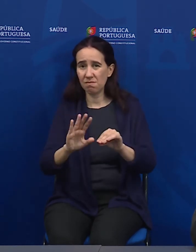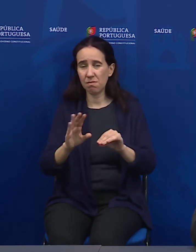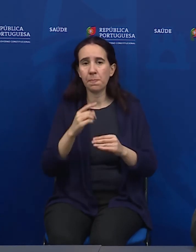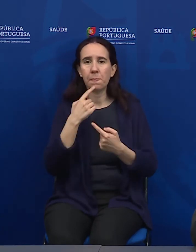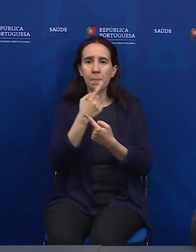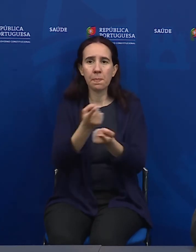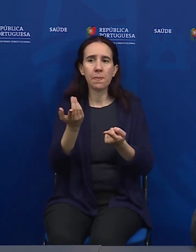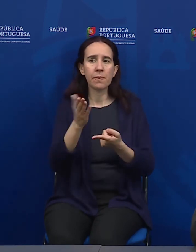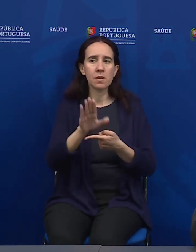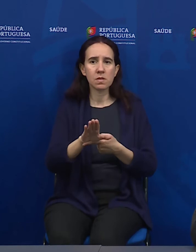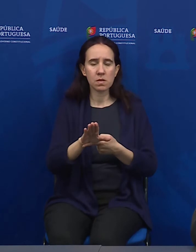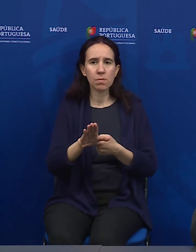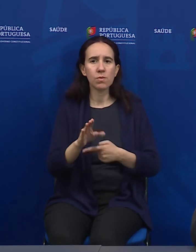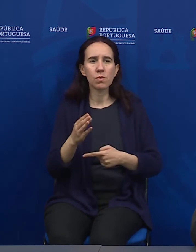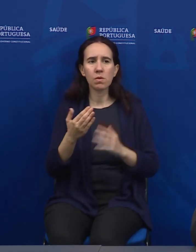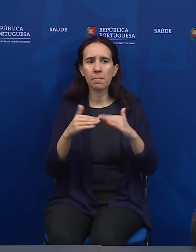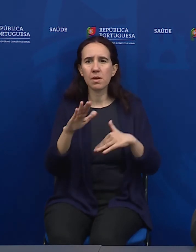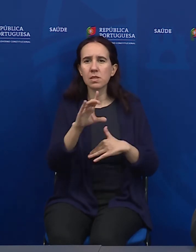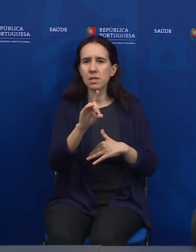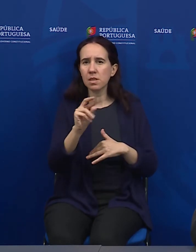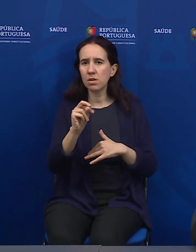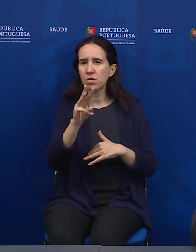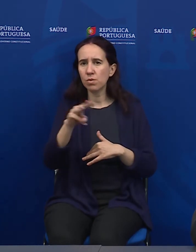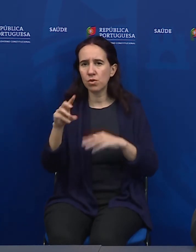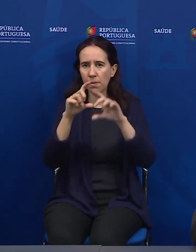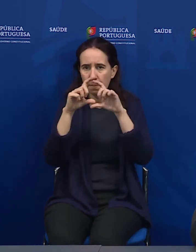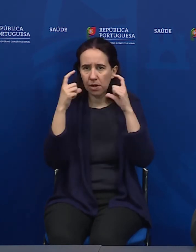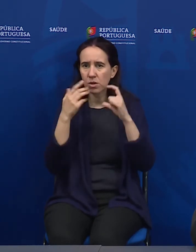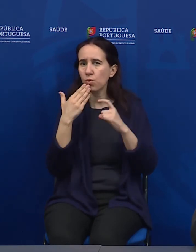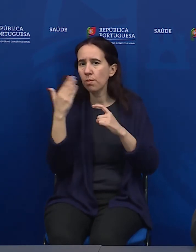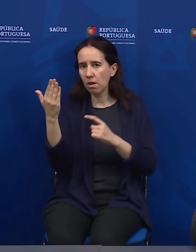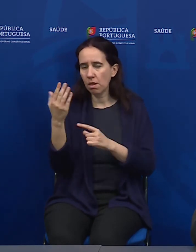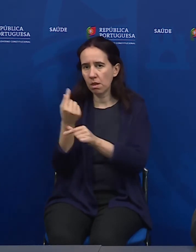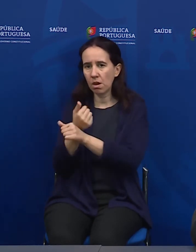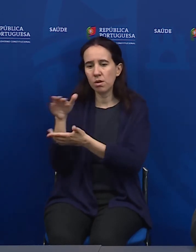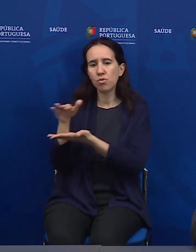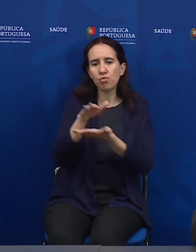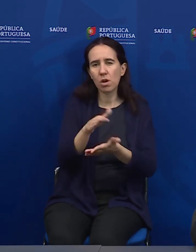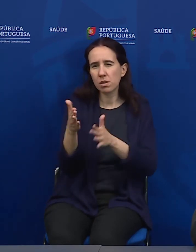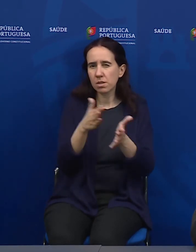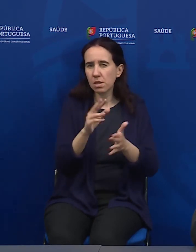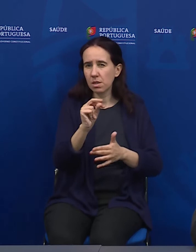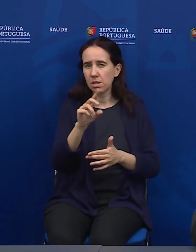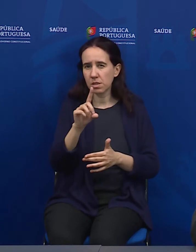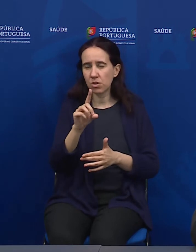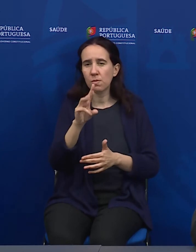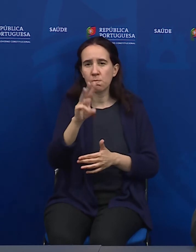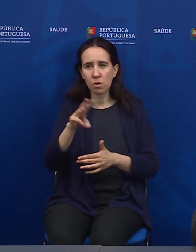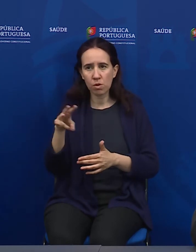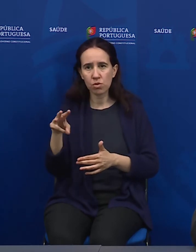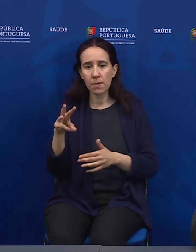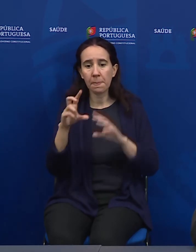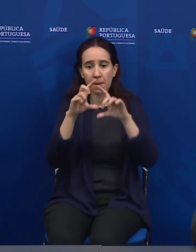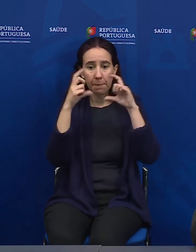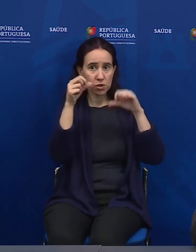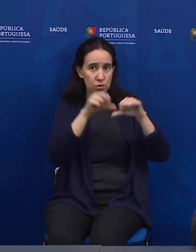Posso-vos dar o exemplo de que temos mais de 63 milhões de máscaras de encomenda, já foram entregues cerca de 36 milhões de